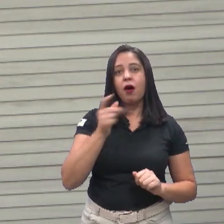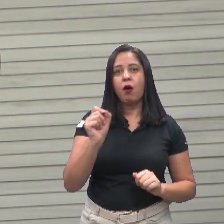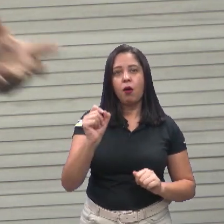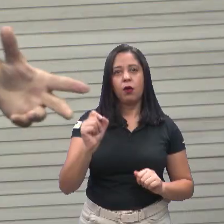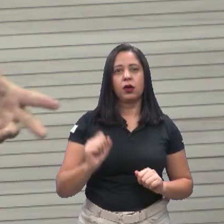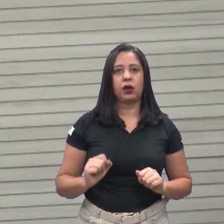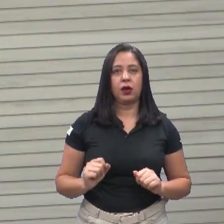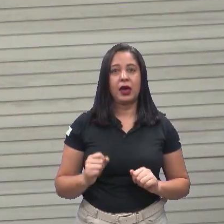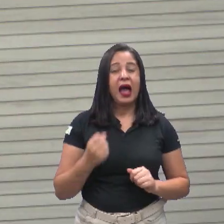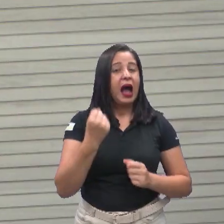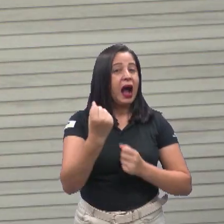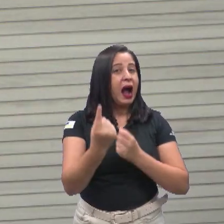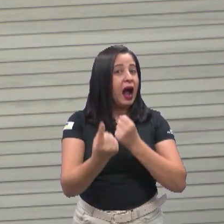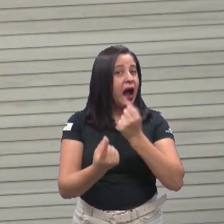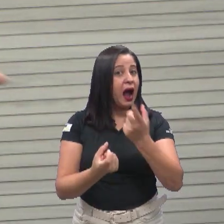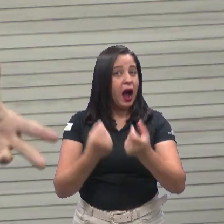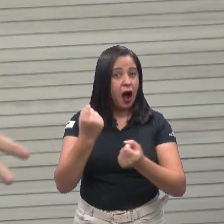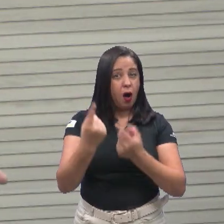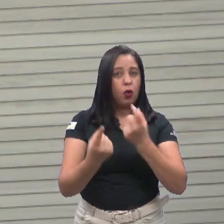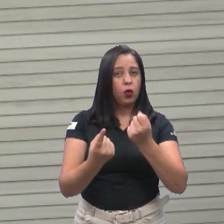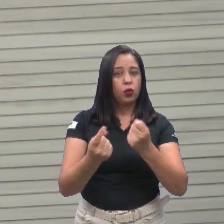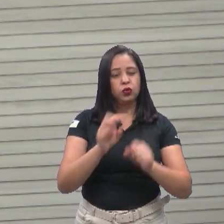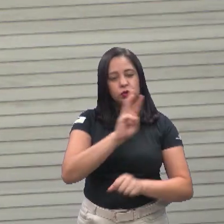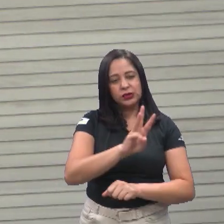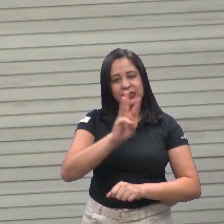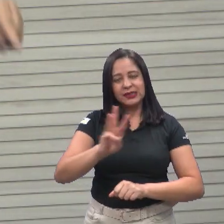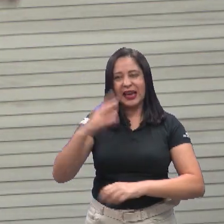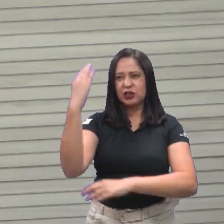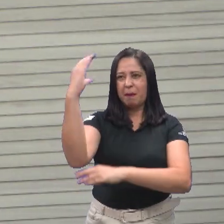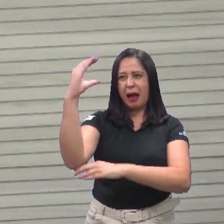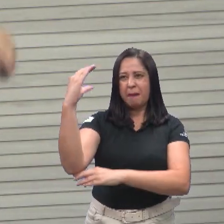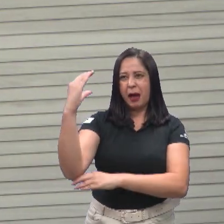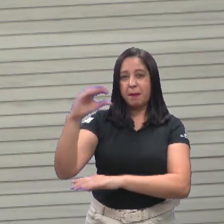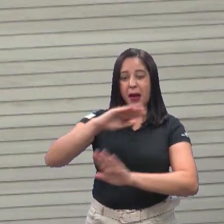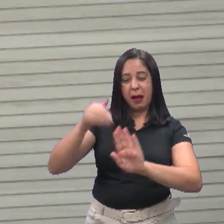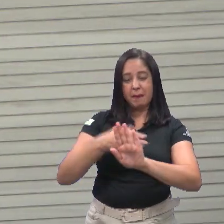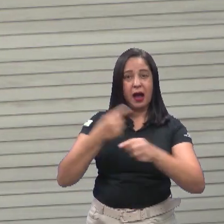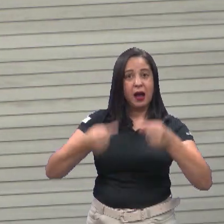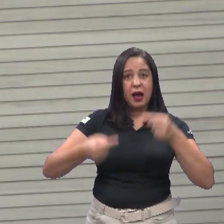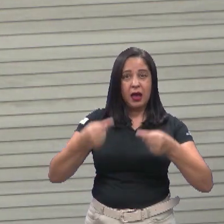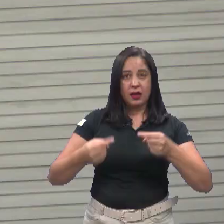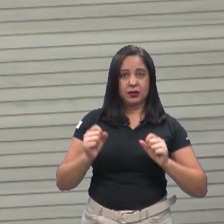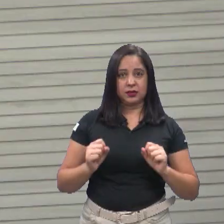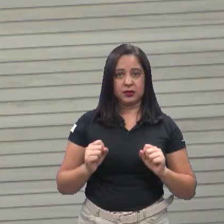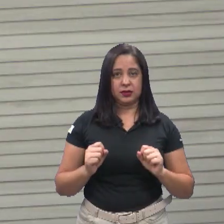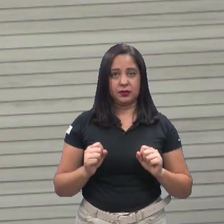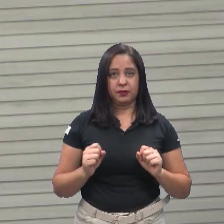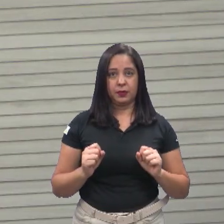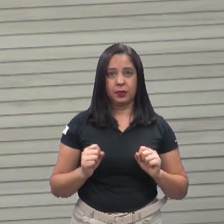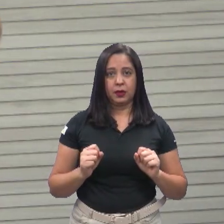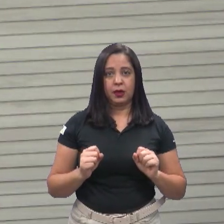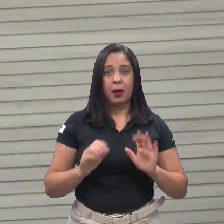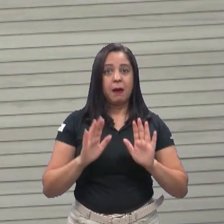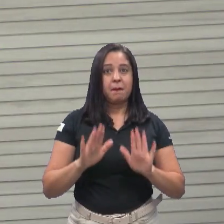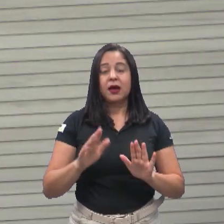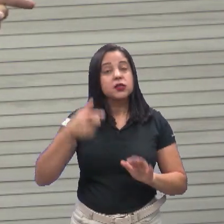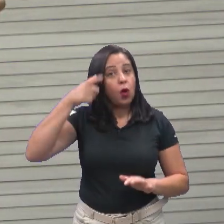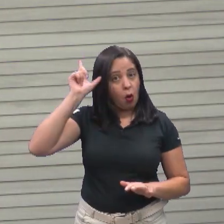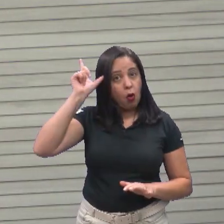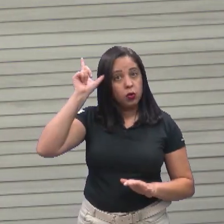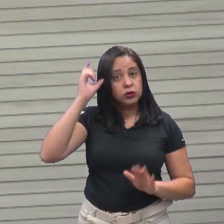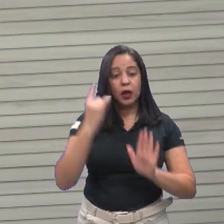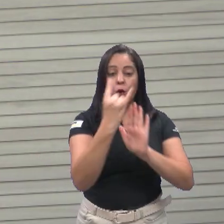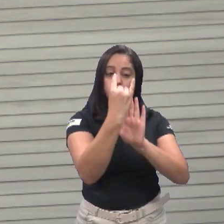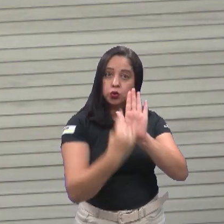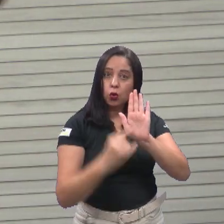de alguns portais que transformam isso em politicagem, é que nós aprovamos o requerimento da vereadora Juliana Fraga. E o requerimento